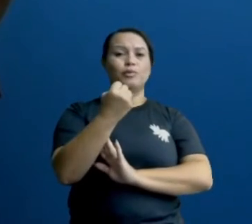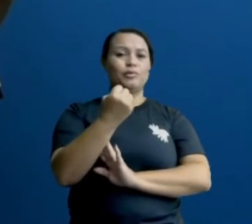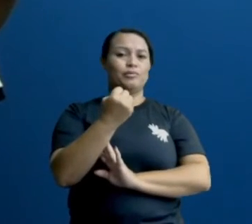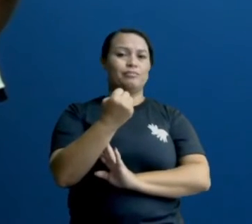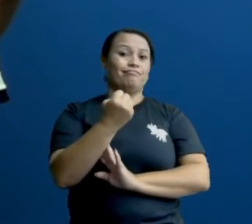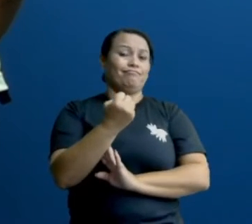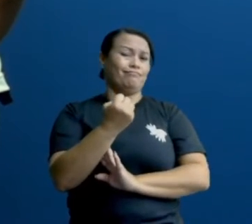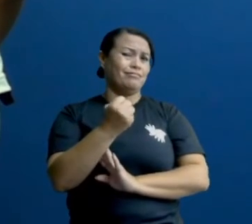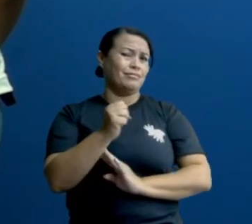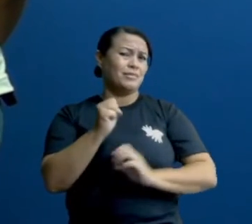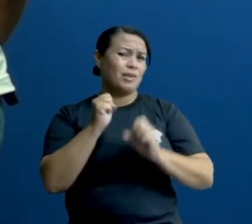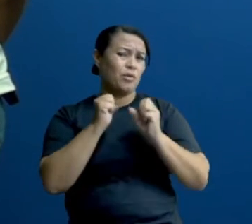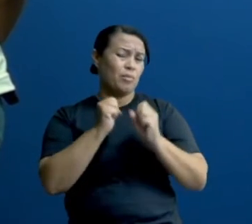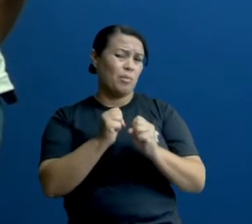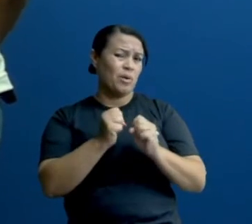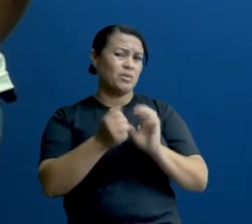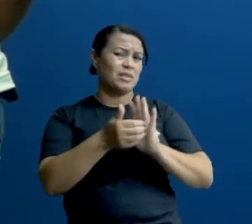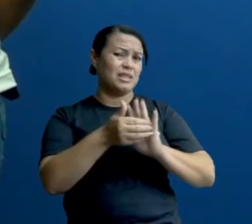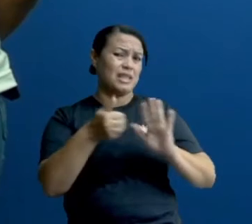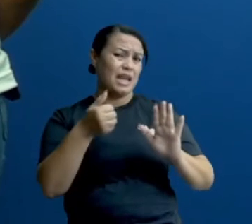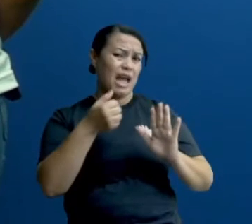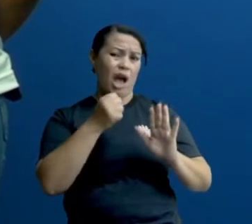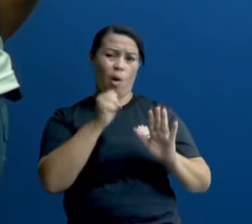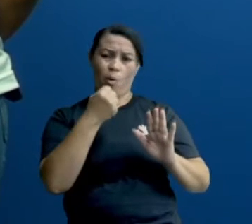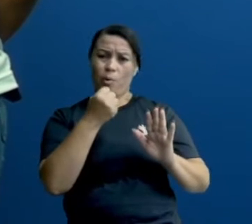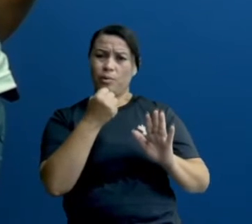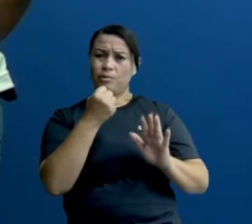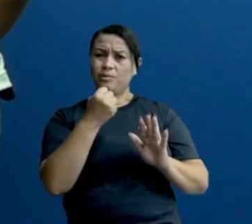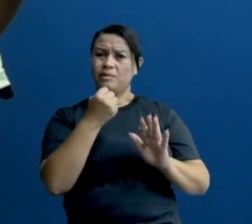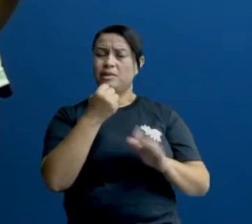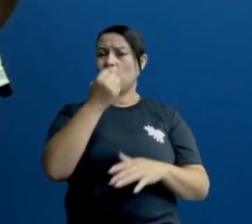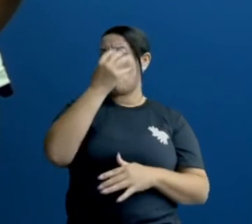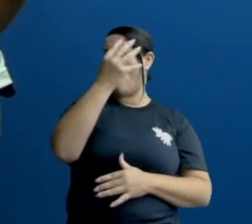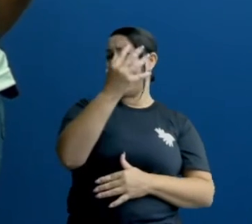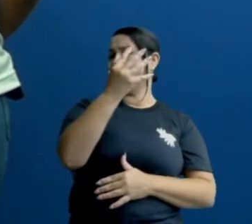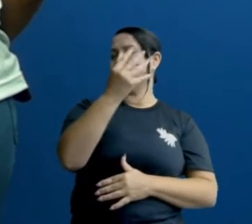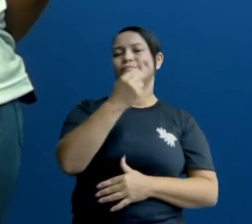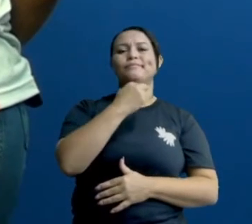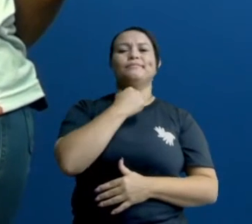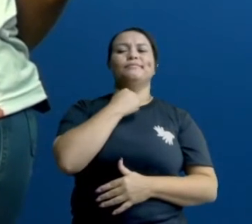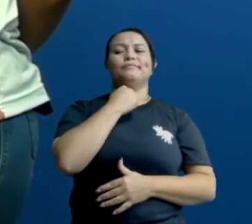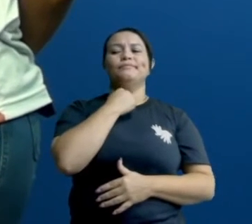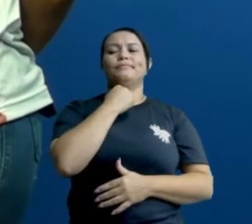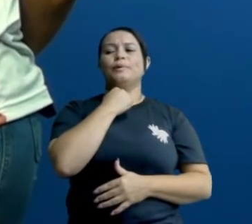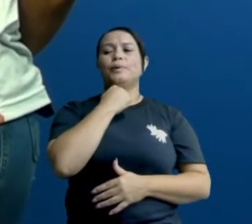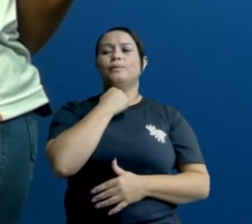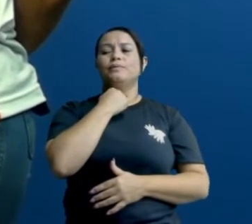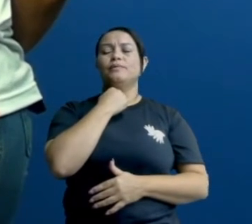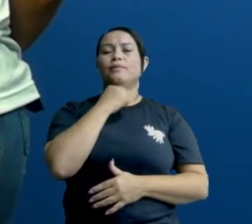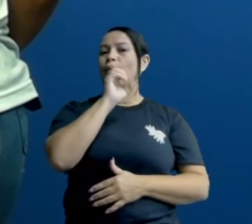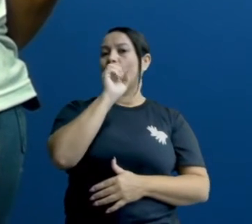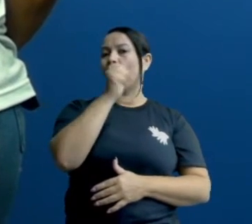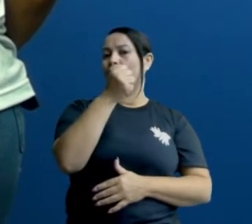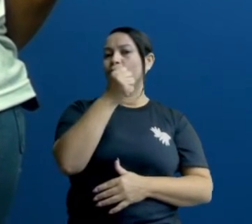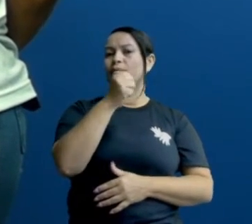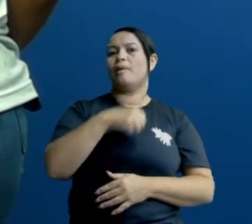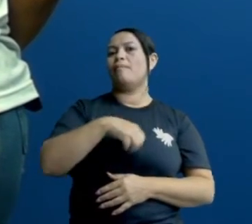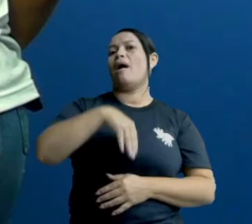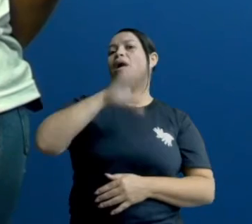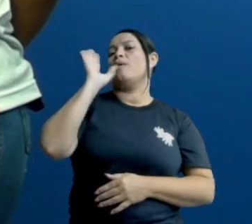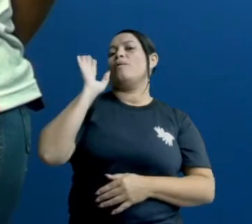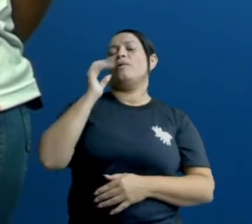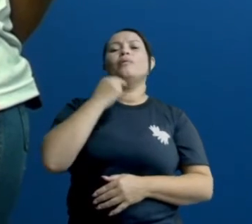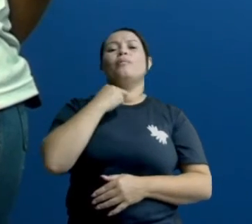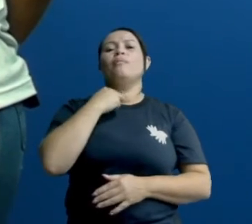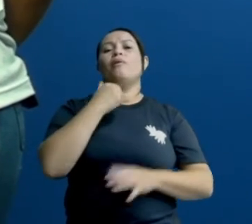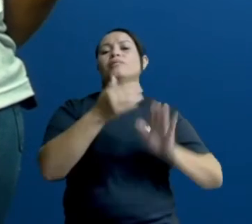8. Eu posso tirar 8 de 4? Mais uma vez não podemos, né? 8 ele é maior que 4, então